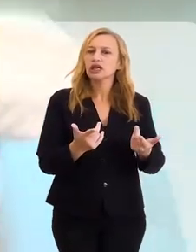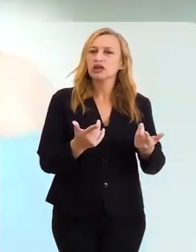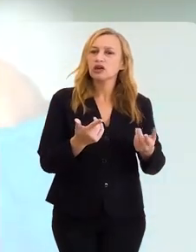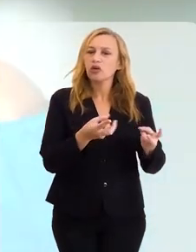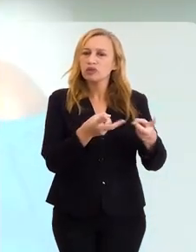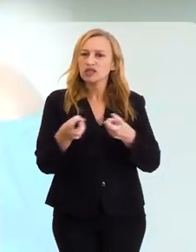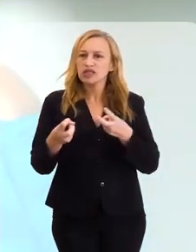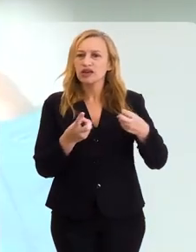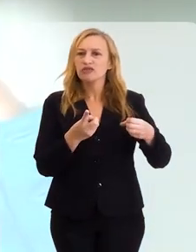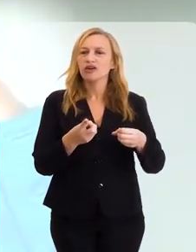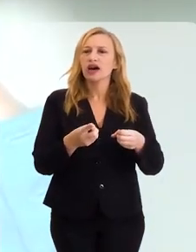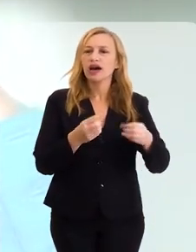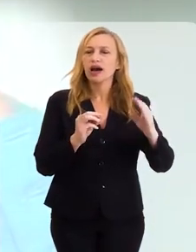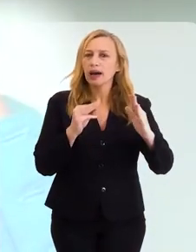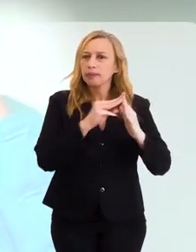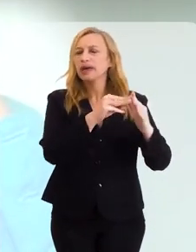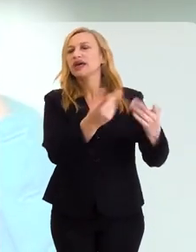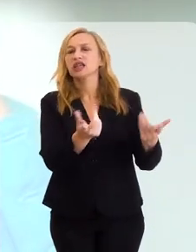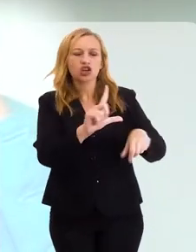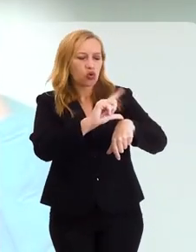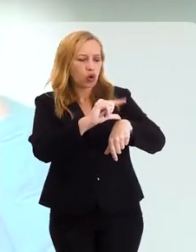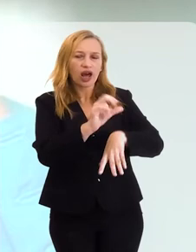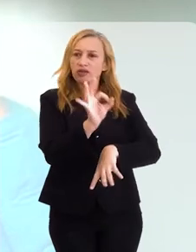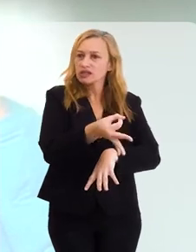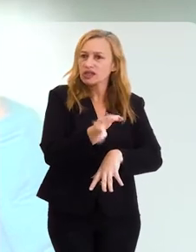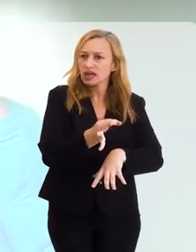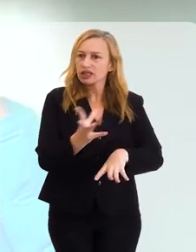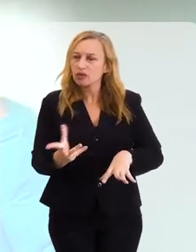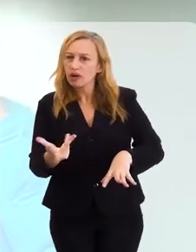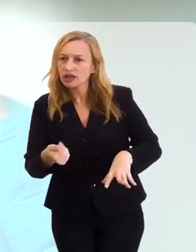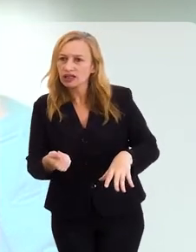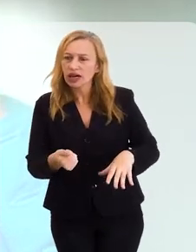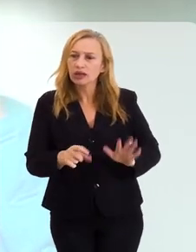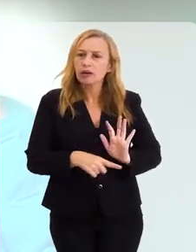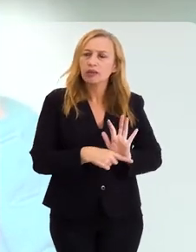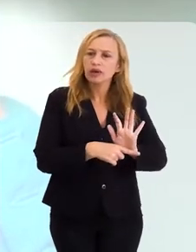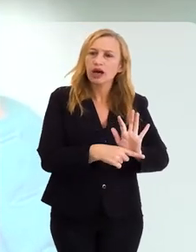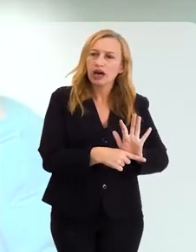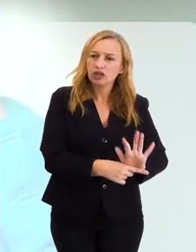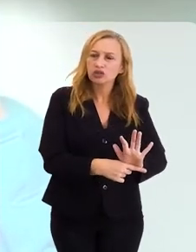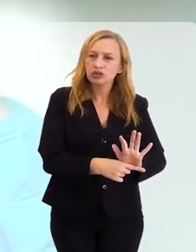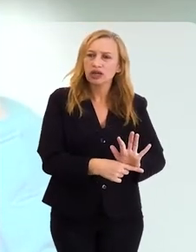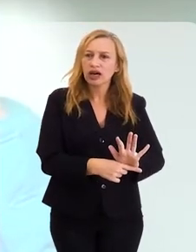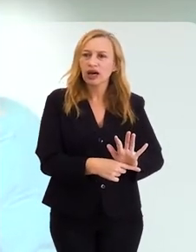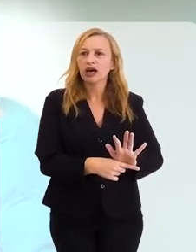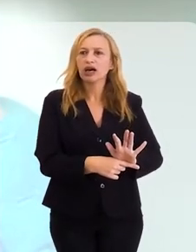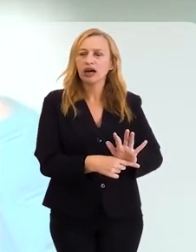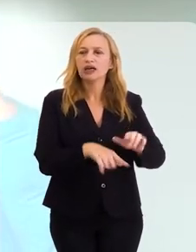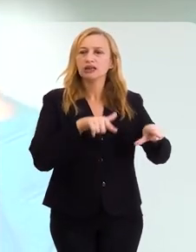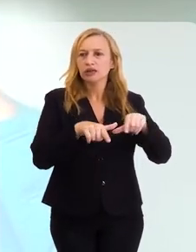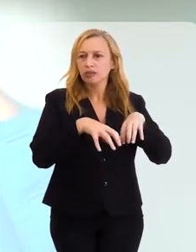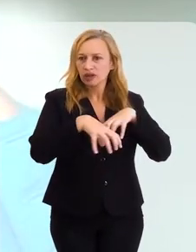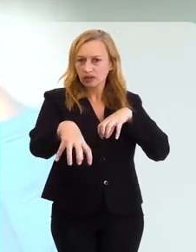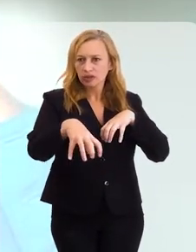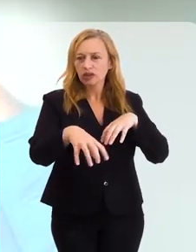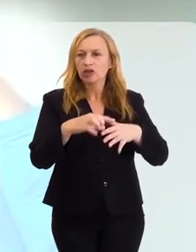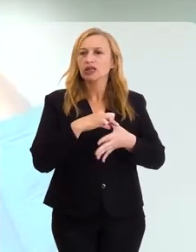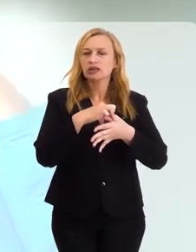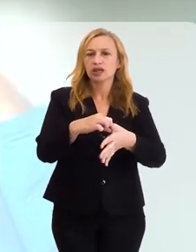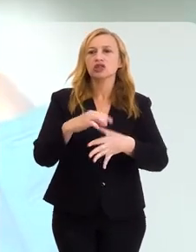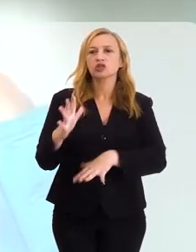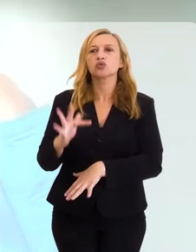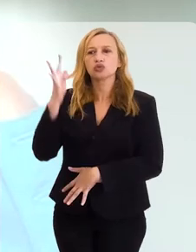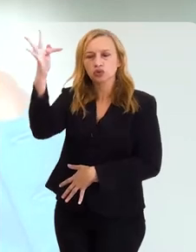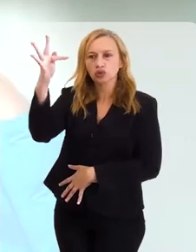essa disposição de negociar metas e horários de trabalho é algo que é considerado agora uma habilidade